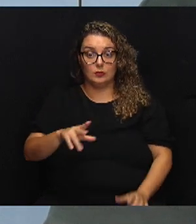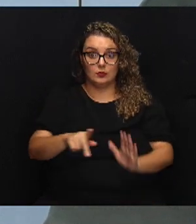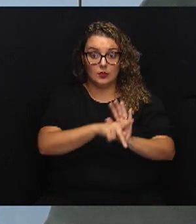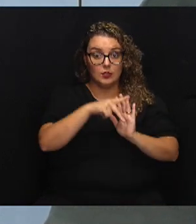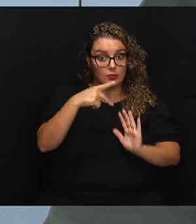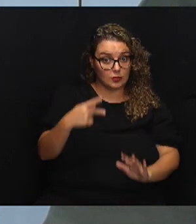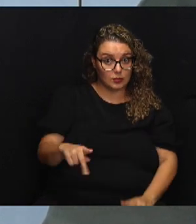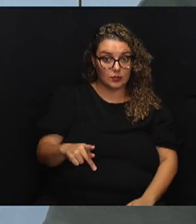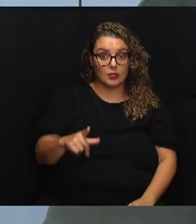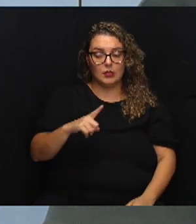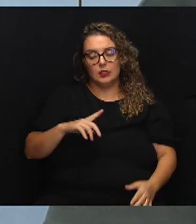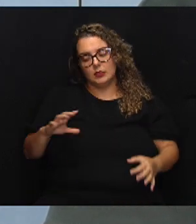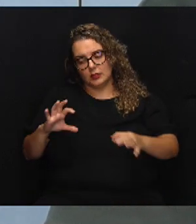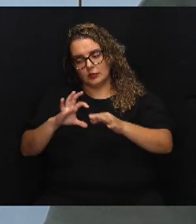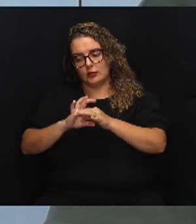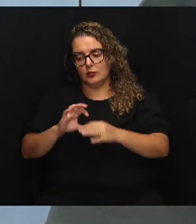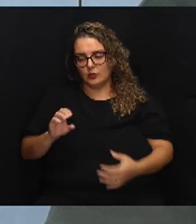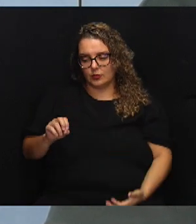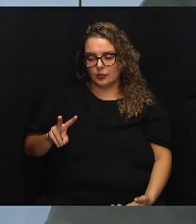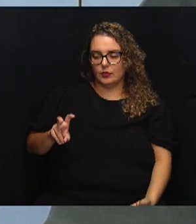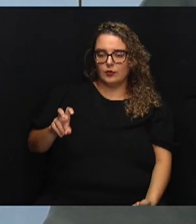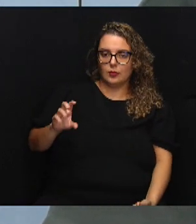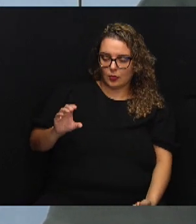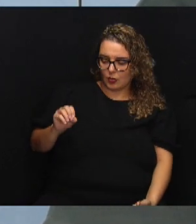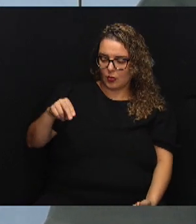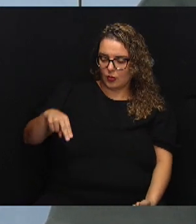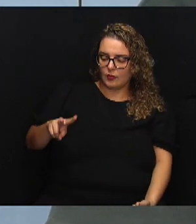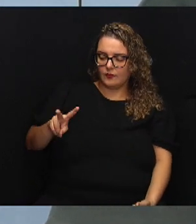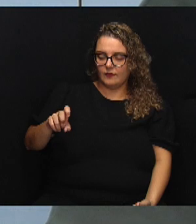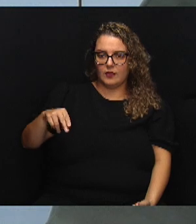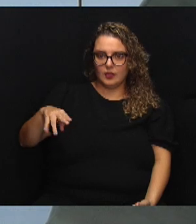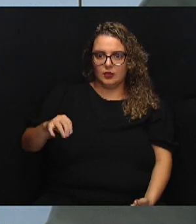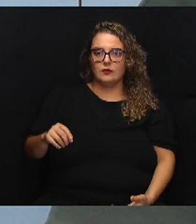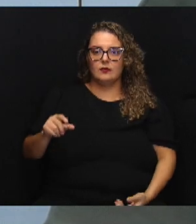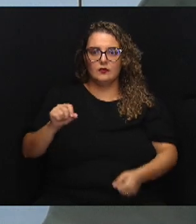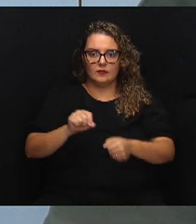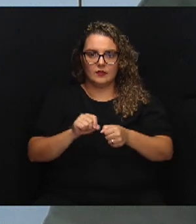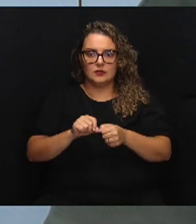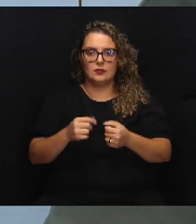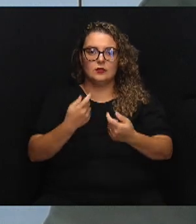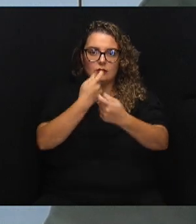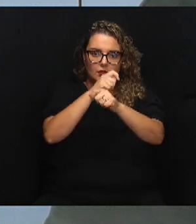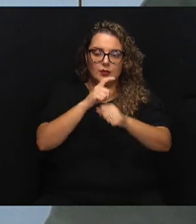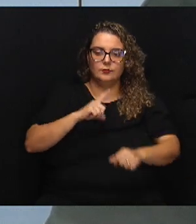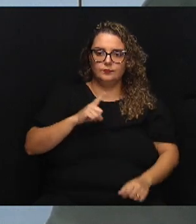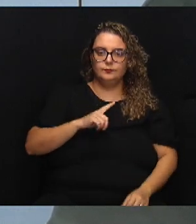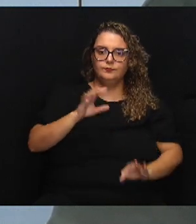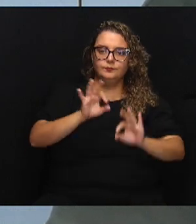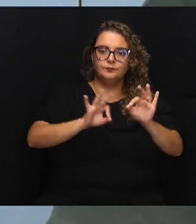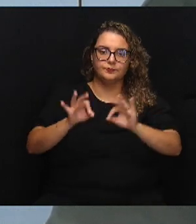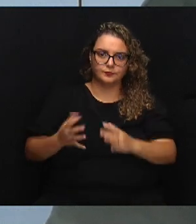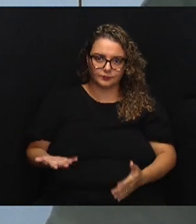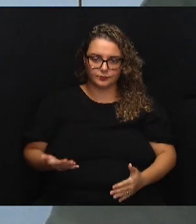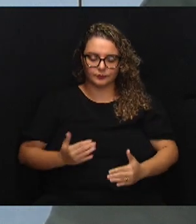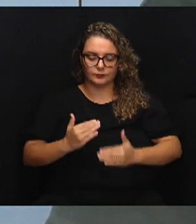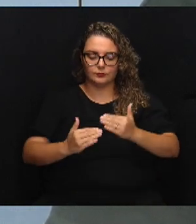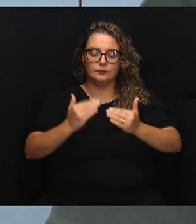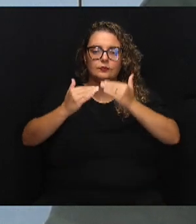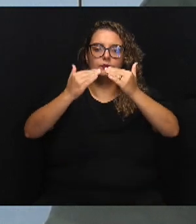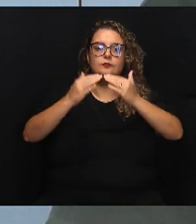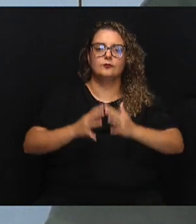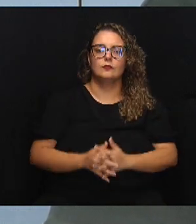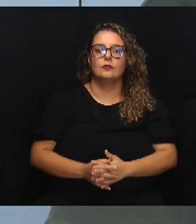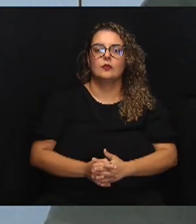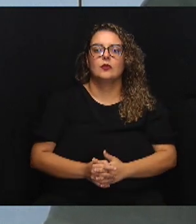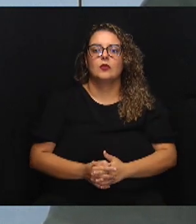esse convênio que vai ser feito aí com a PUC, né? Existe também a possibilidade de um projeto para ser desenvolvido